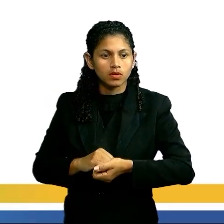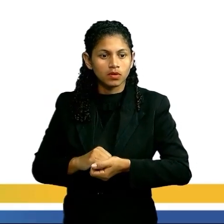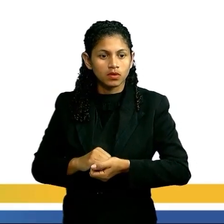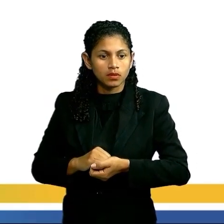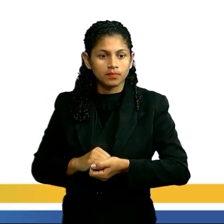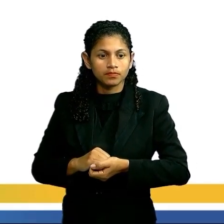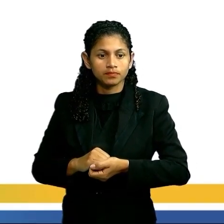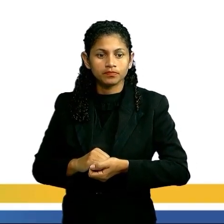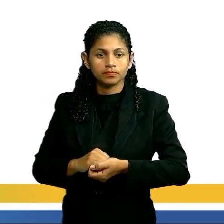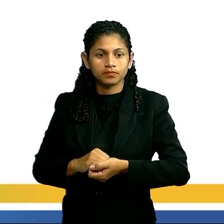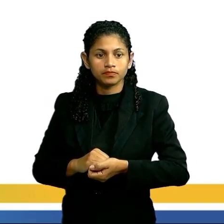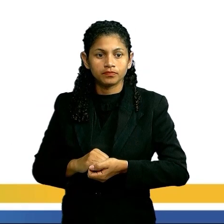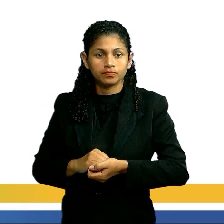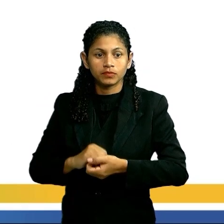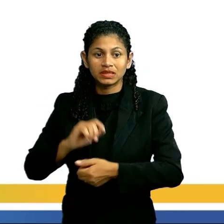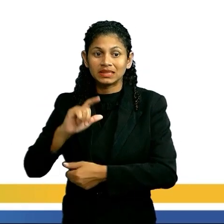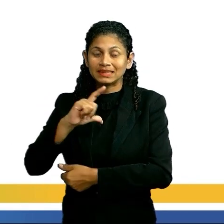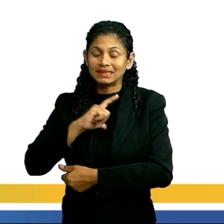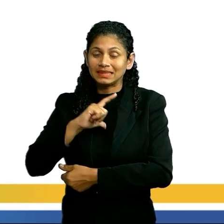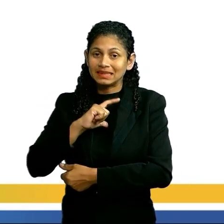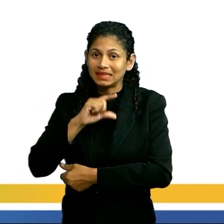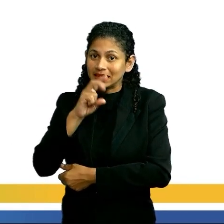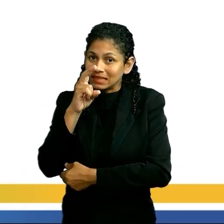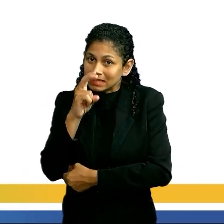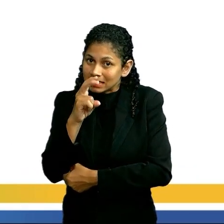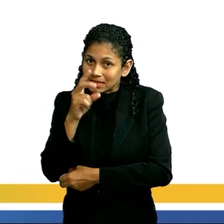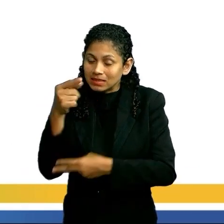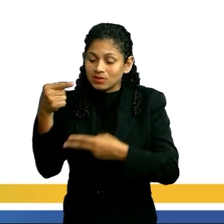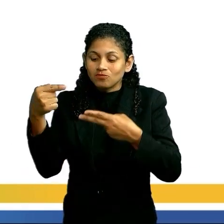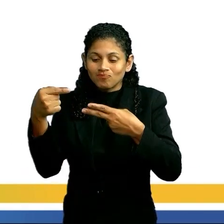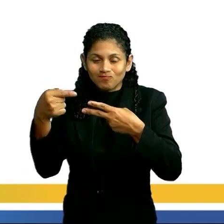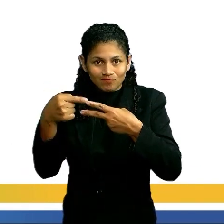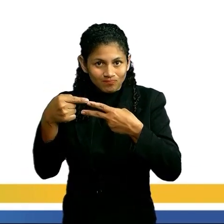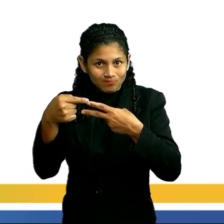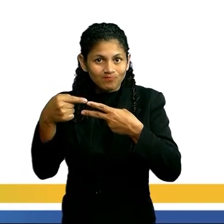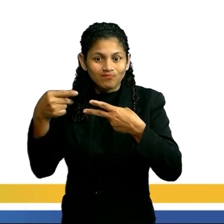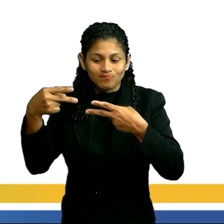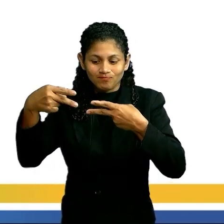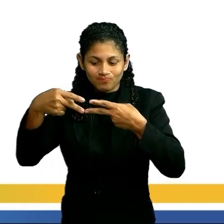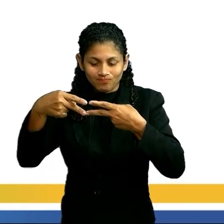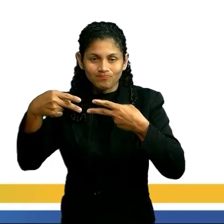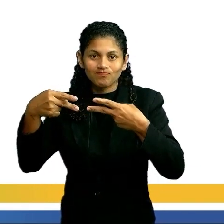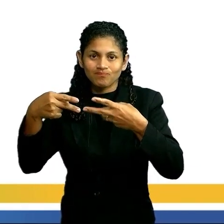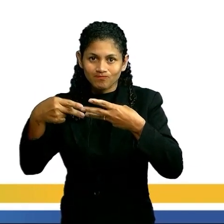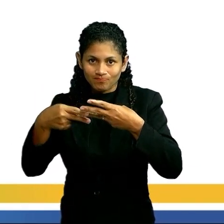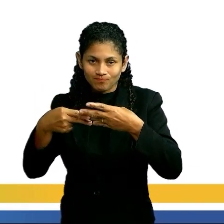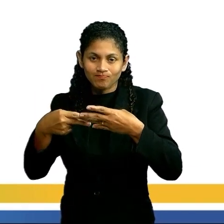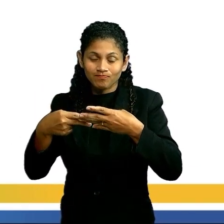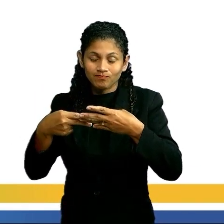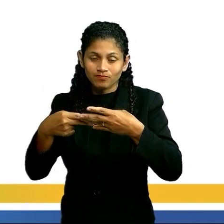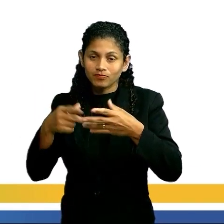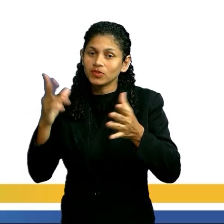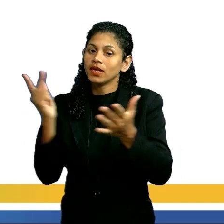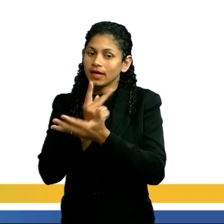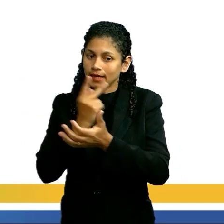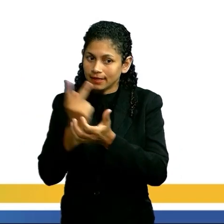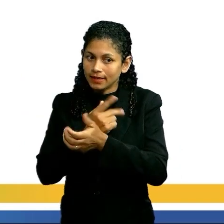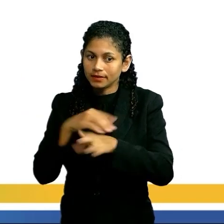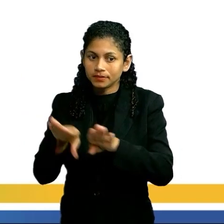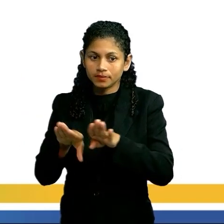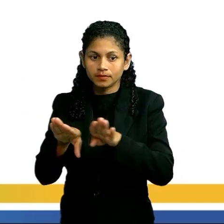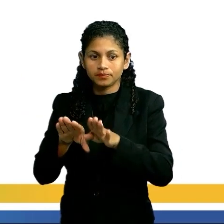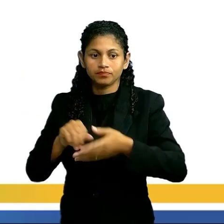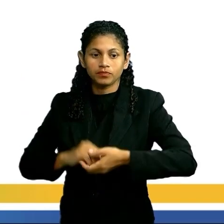3, 4, 5. Então, já sabemos que está errada, certo? C,